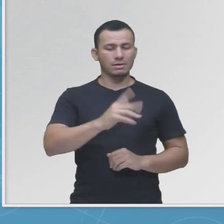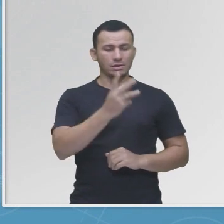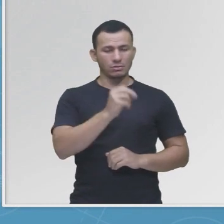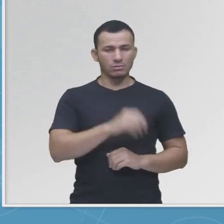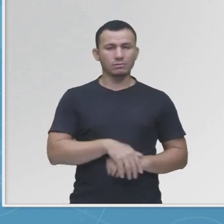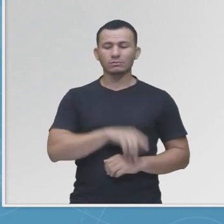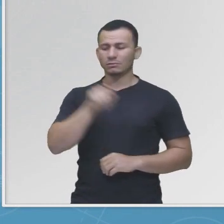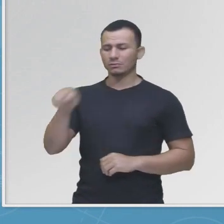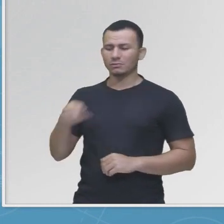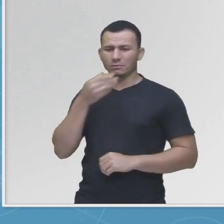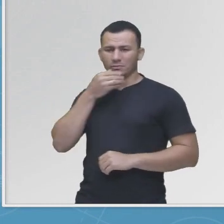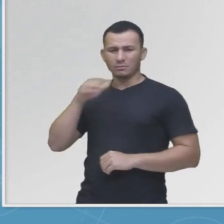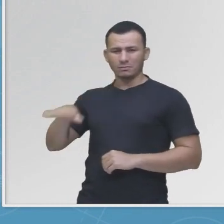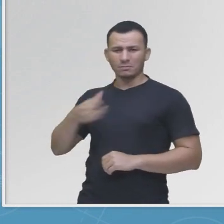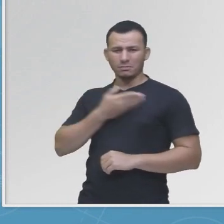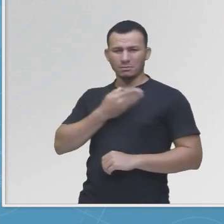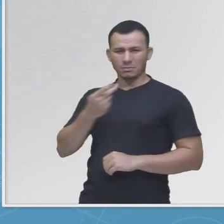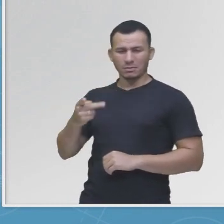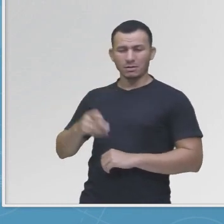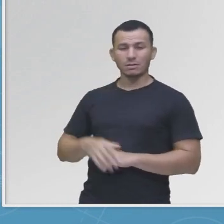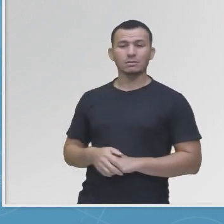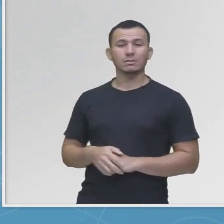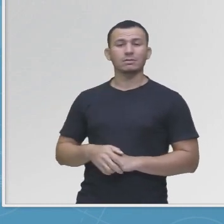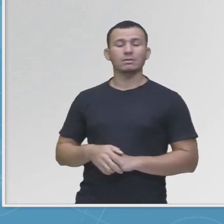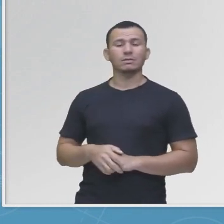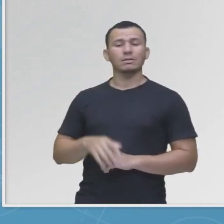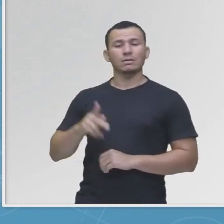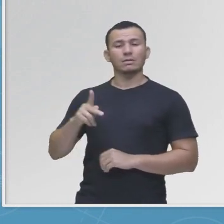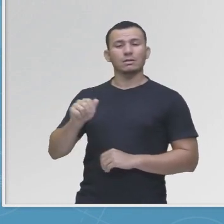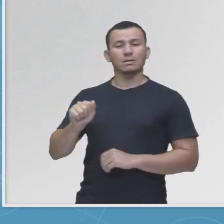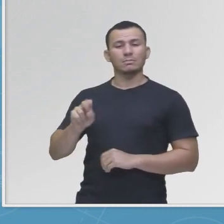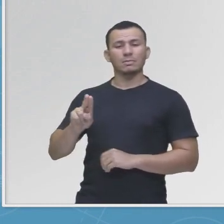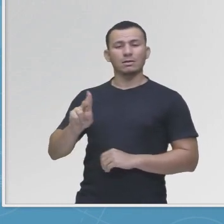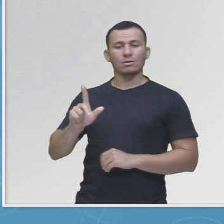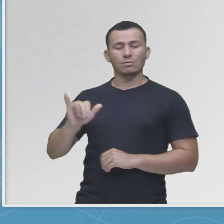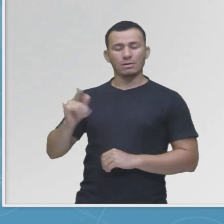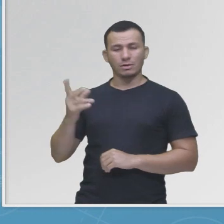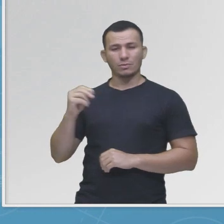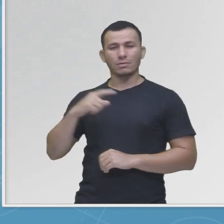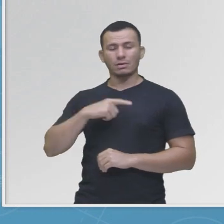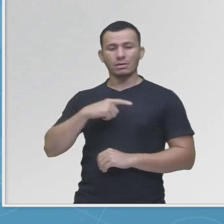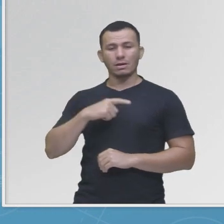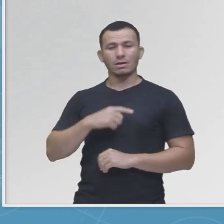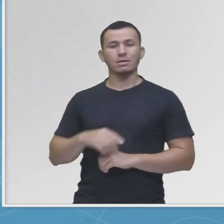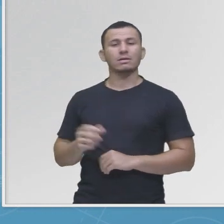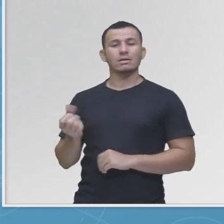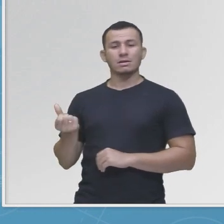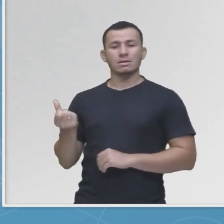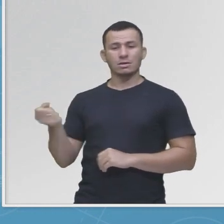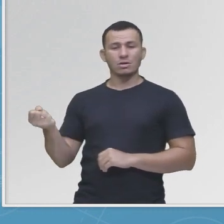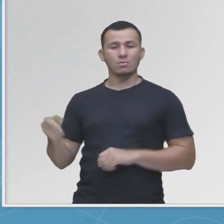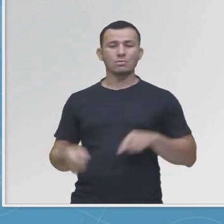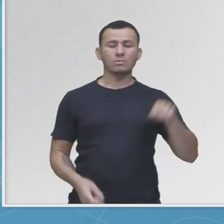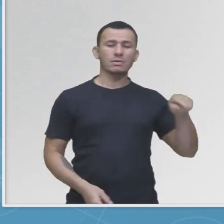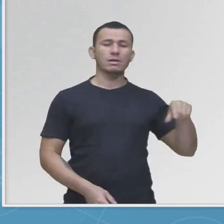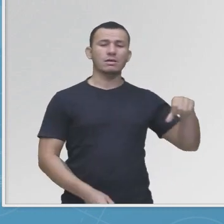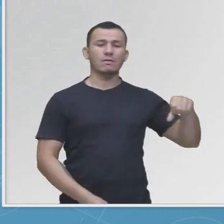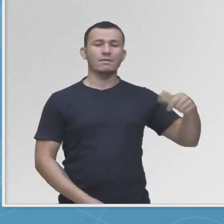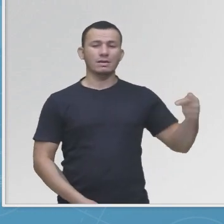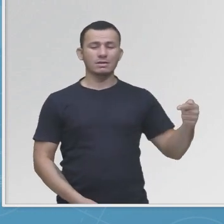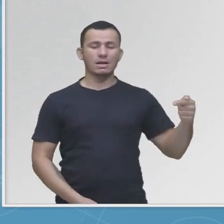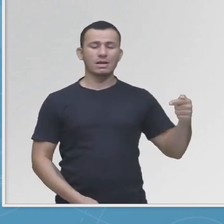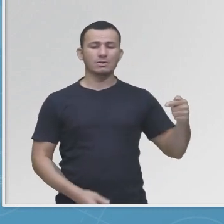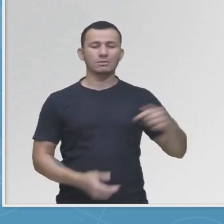Paulinho tem 68 a menos que Joãozinho. Qual é a quantidade de bolinhas de gude que